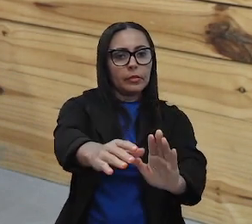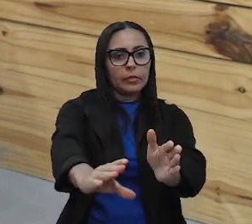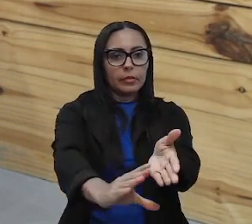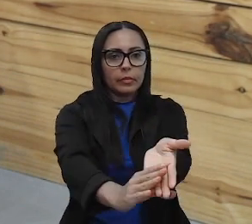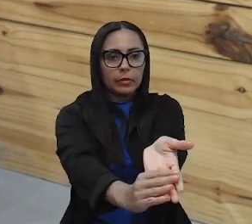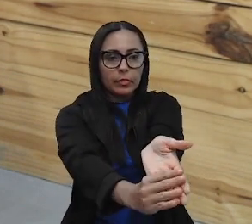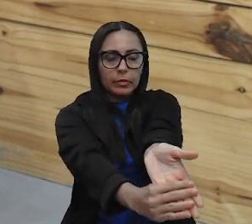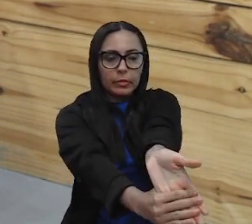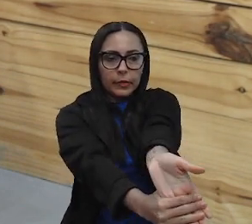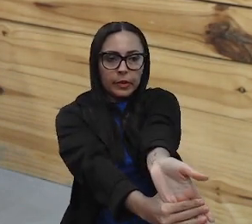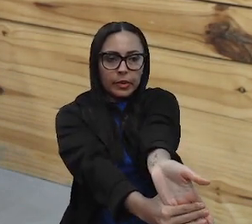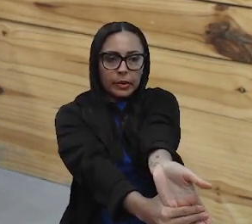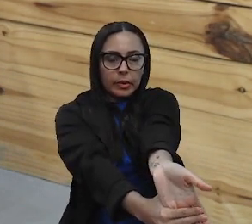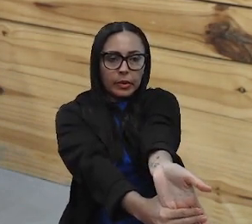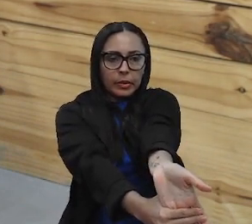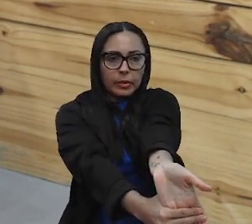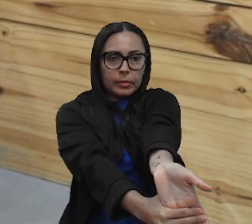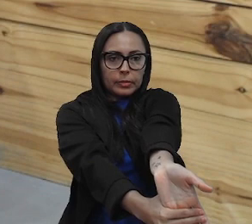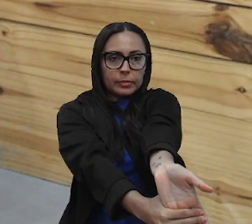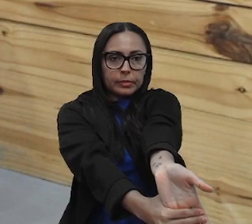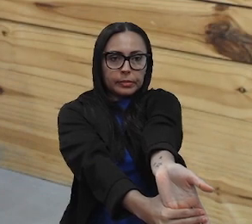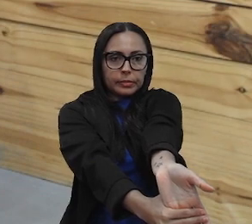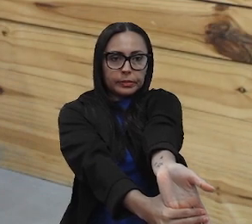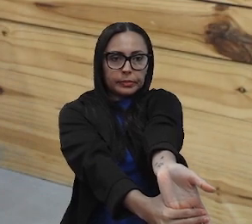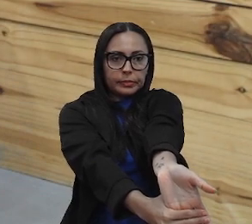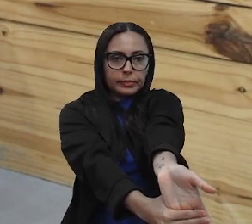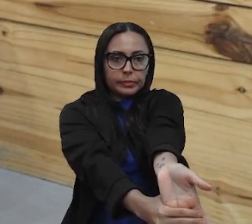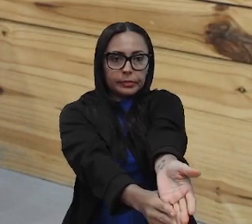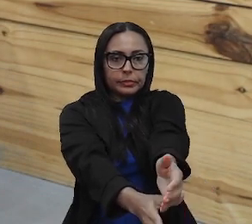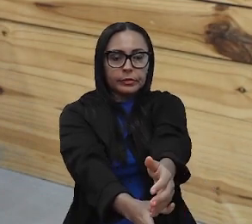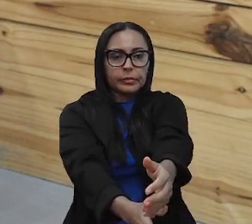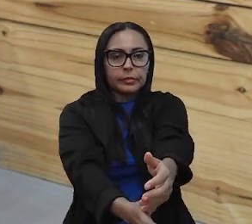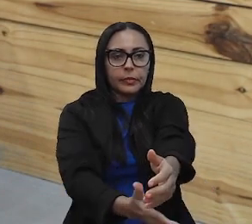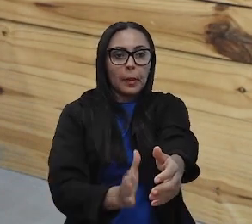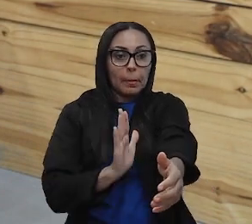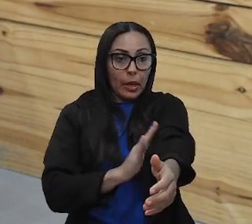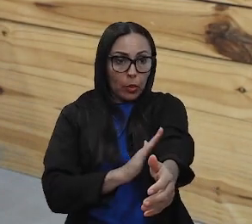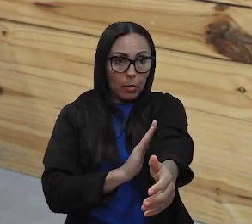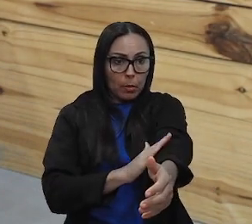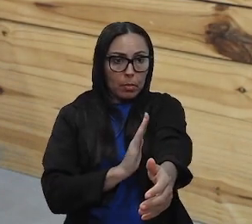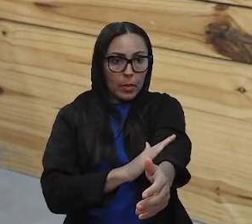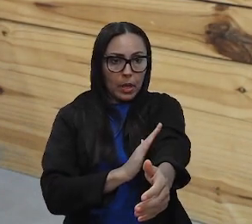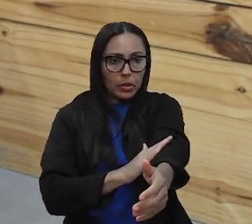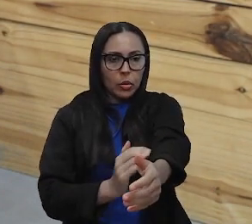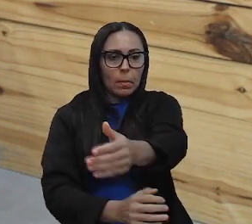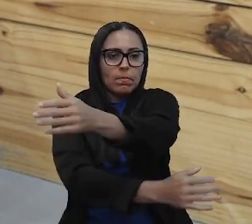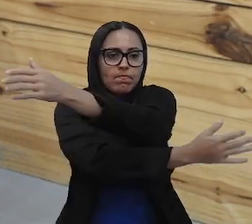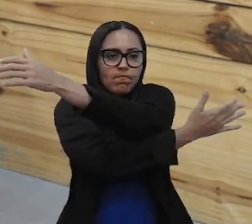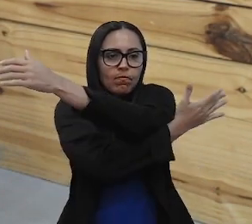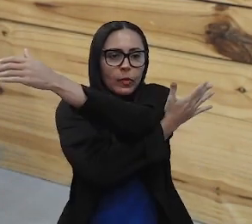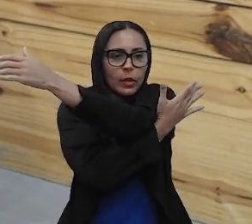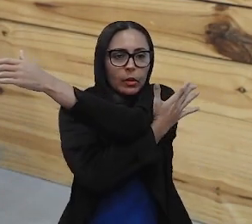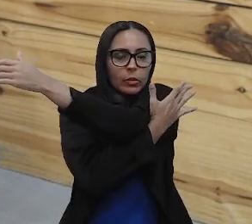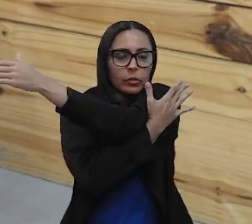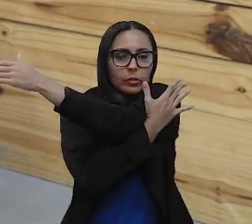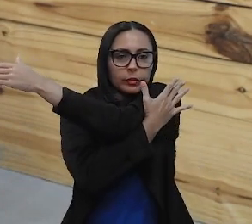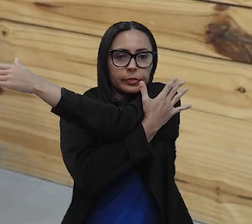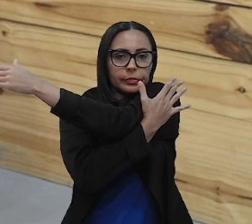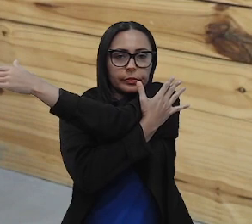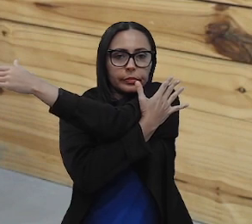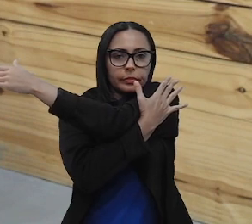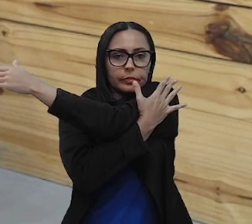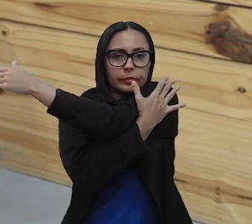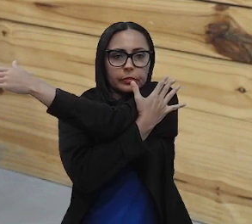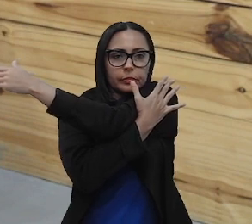braço, alonga para baixo. Pega esse braço, encosta o seu corpo, olhando para o